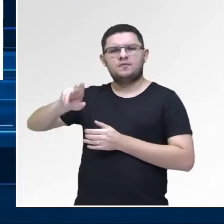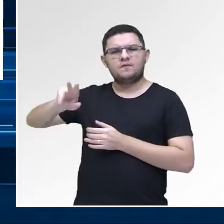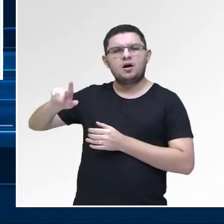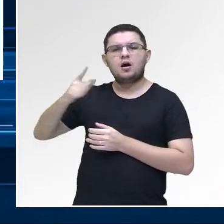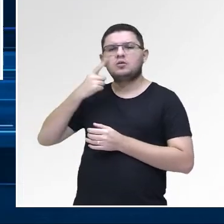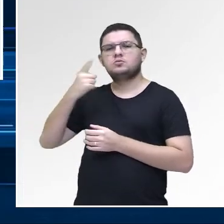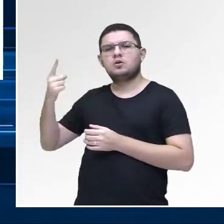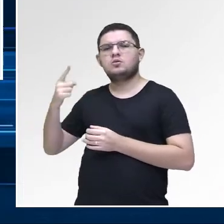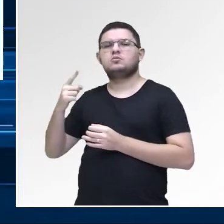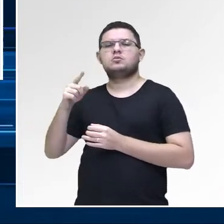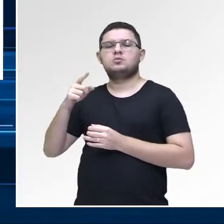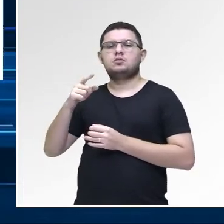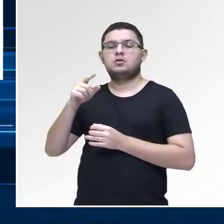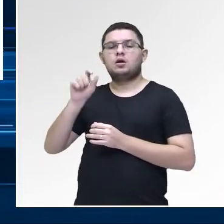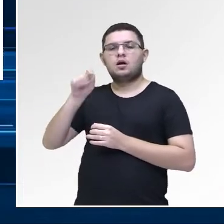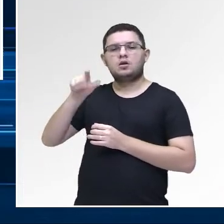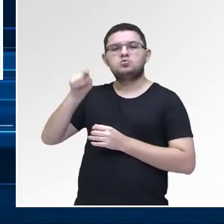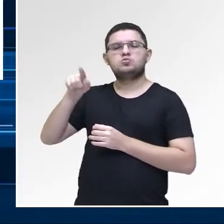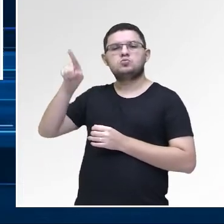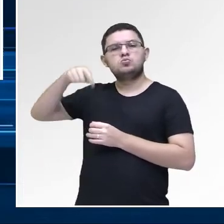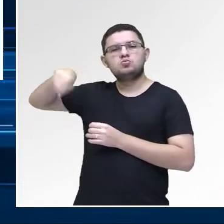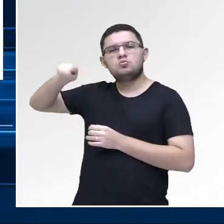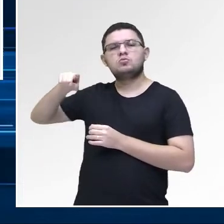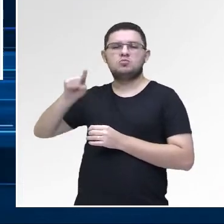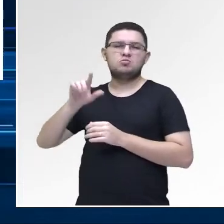Maceió, né? Fortaleza,